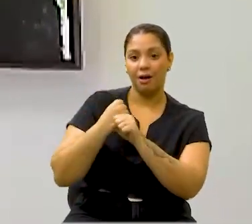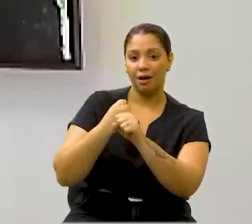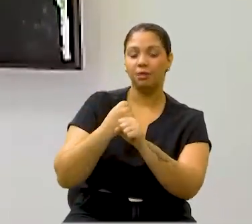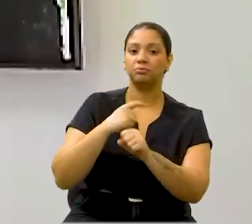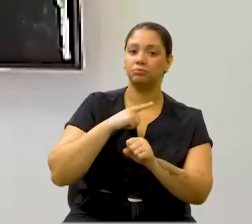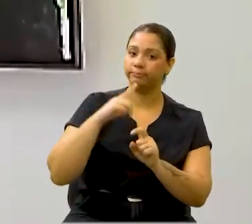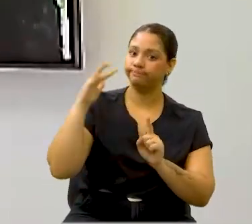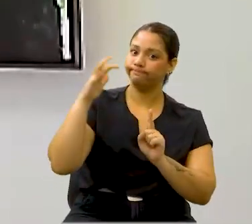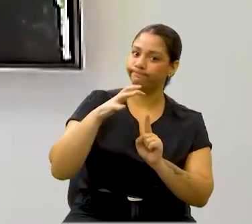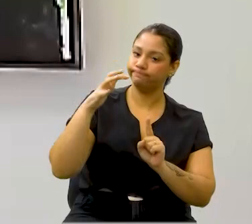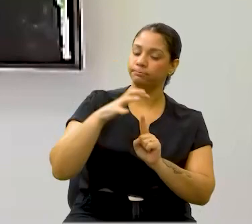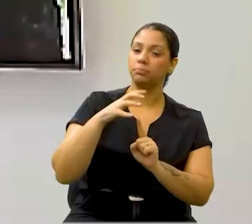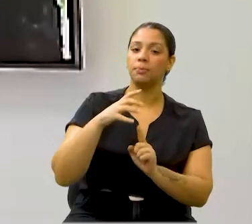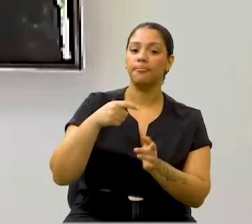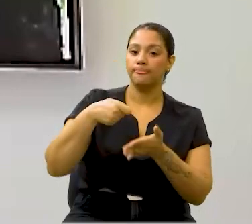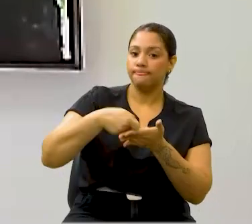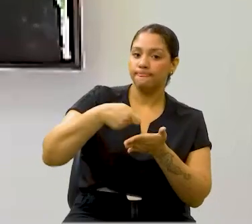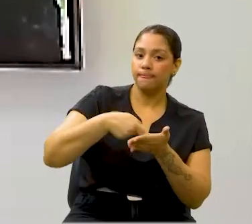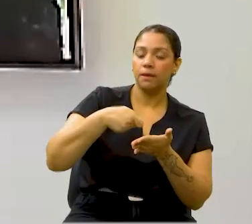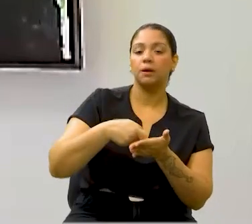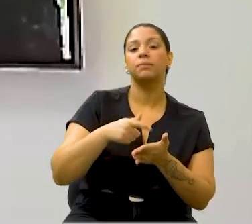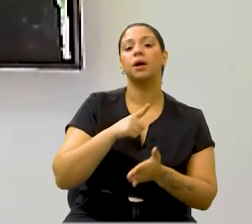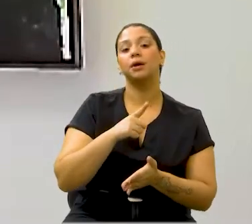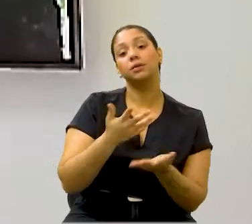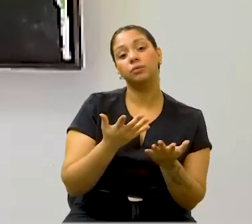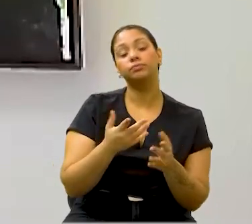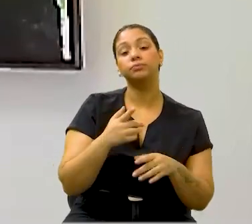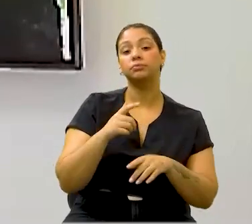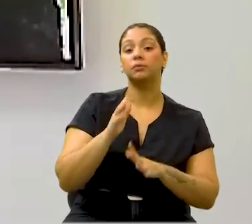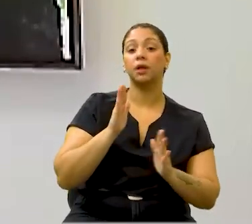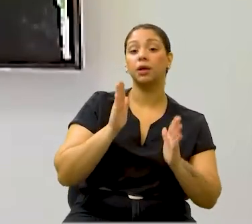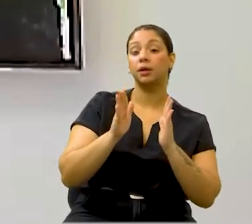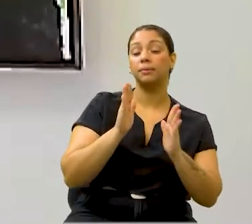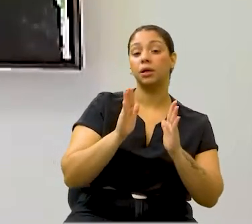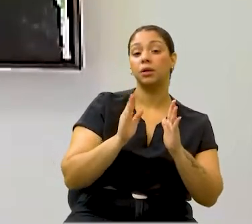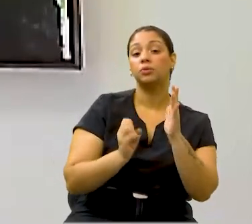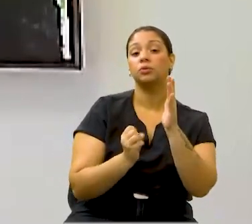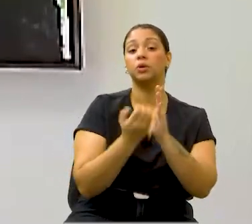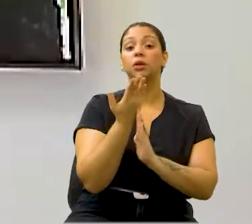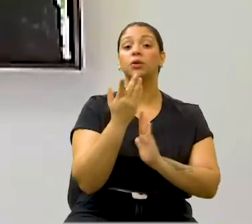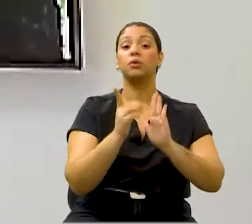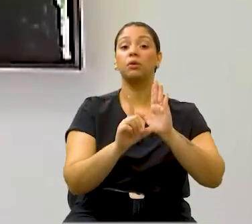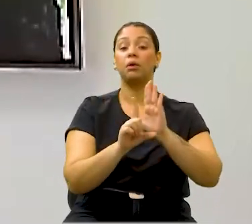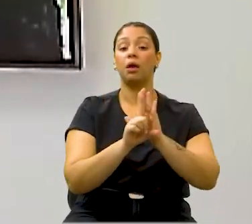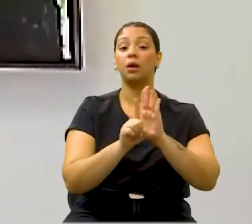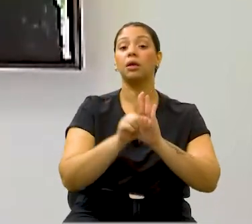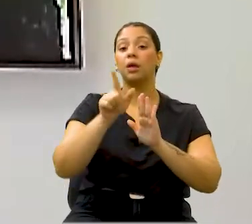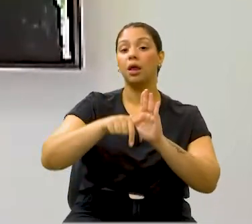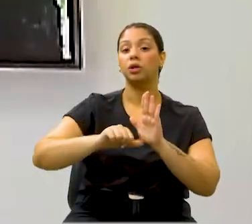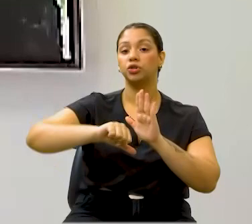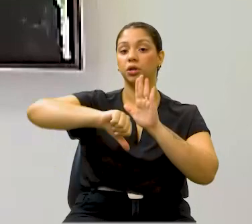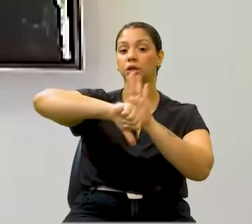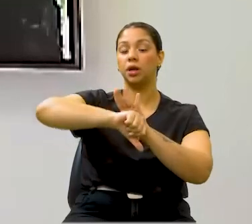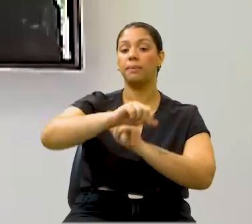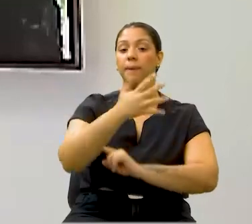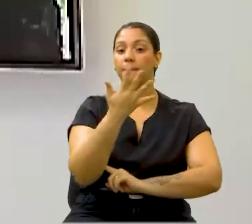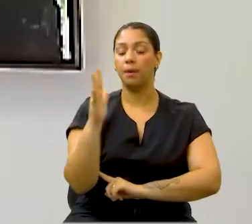anos, mas naquela época, para se dar uma resposta, foi criada a Lei de Crimes